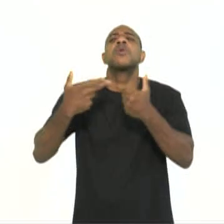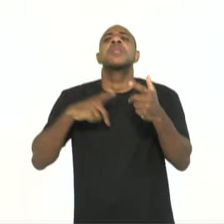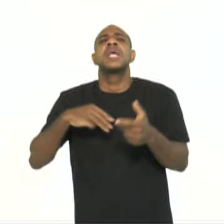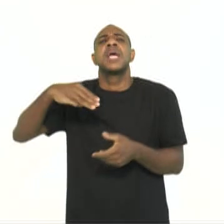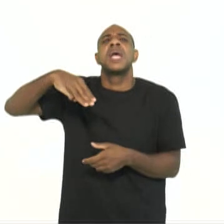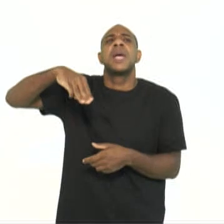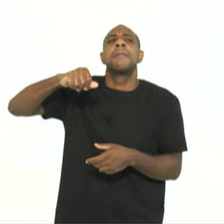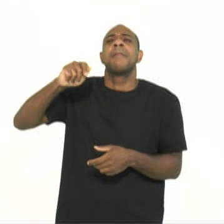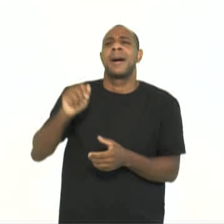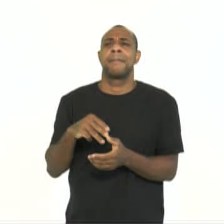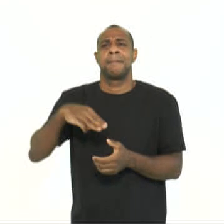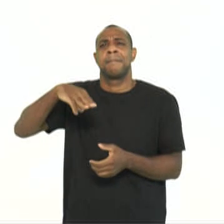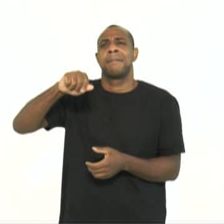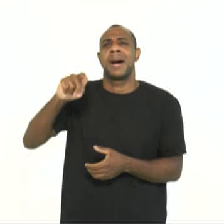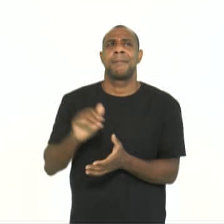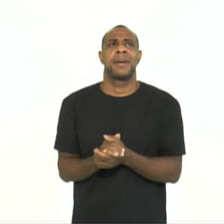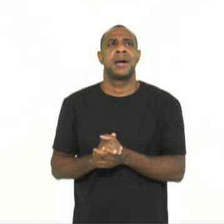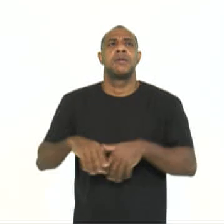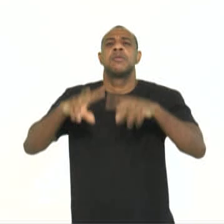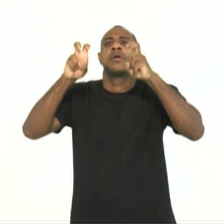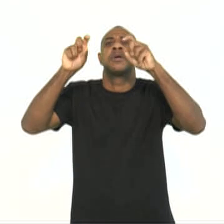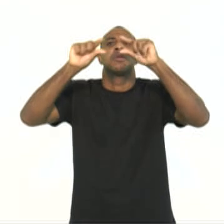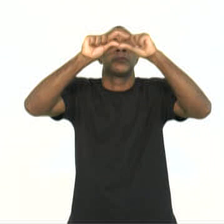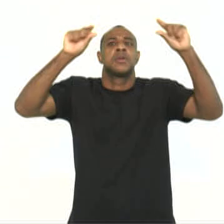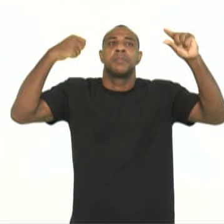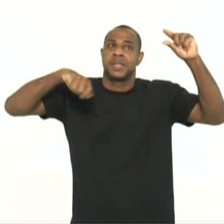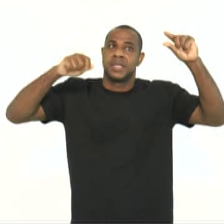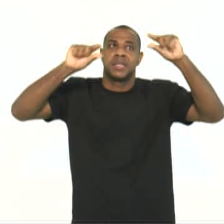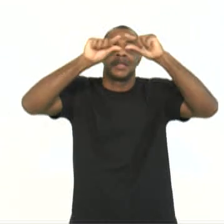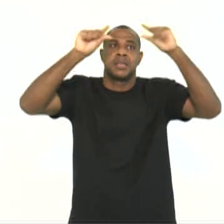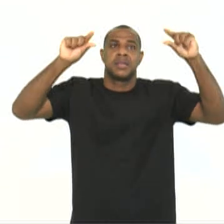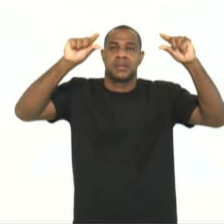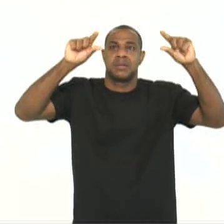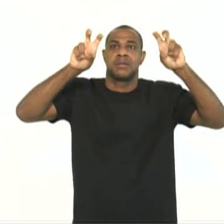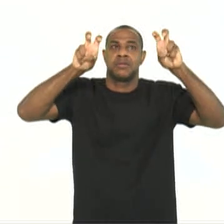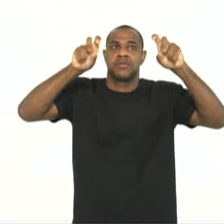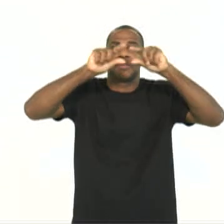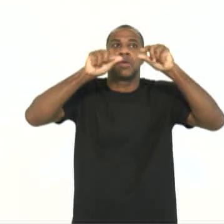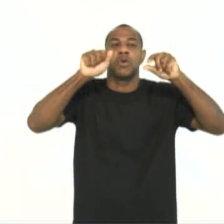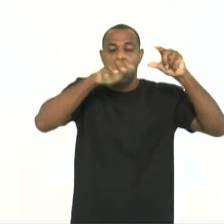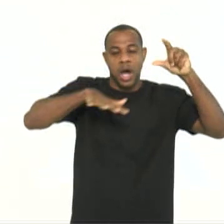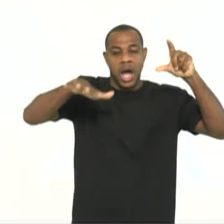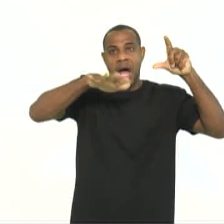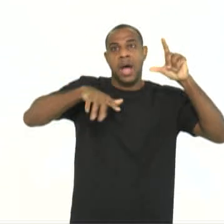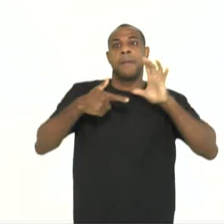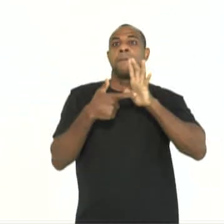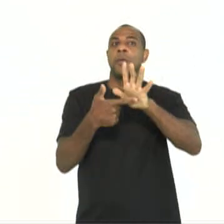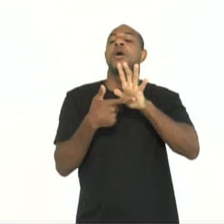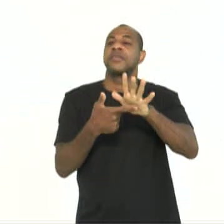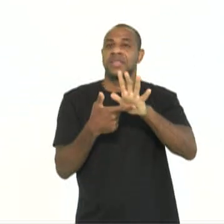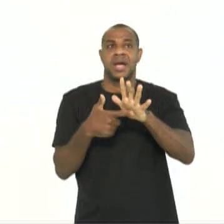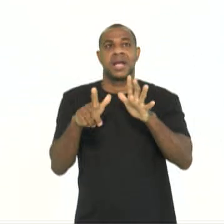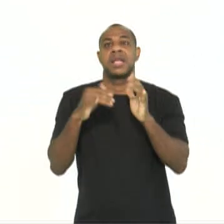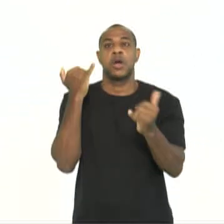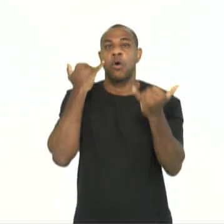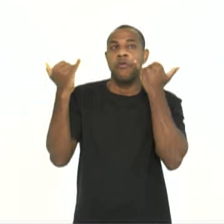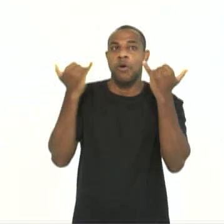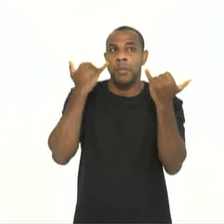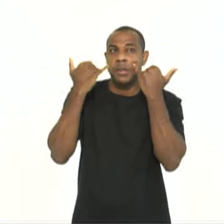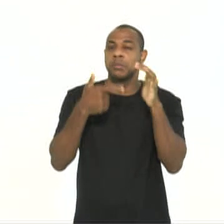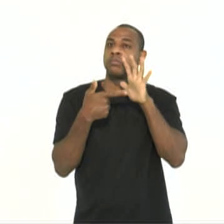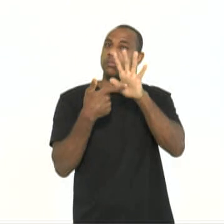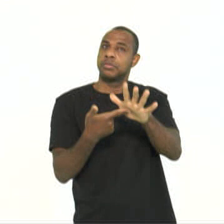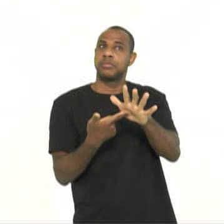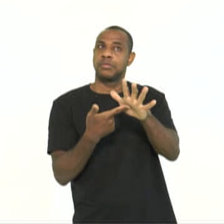tem, o título. Está ali destacado, ó. Título indica qual é a área representada e qual é a informação que está